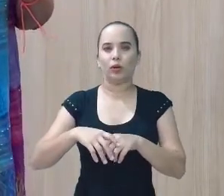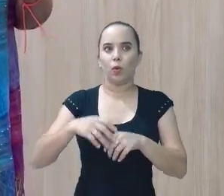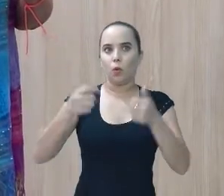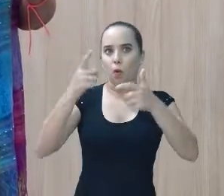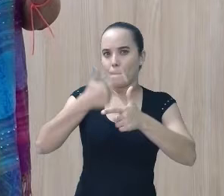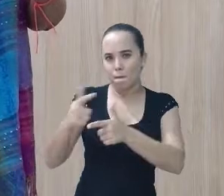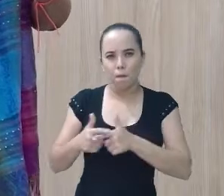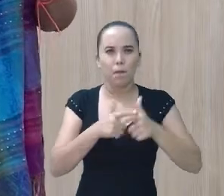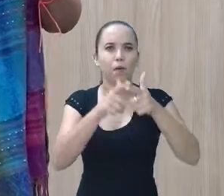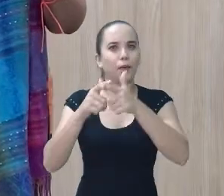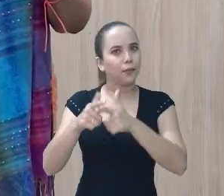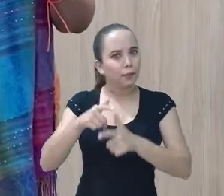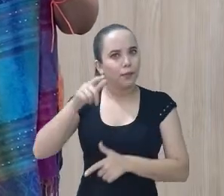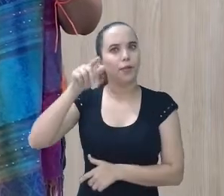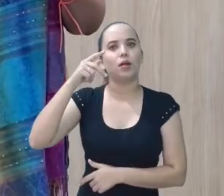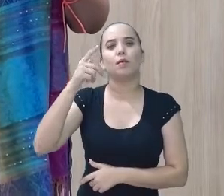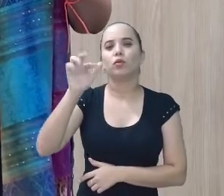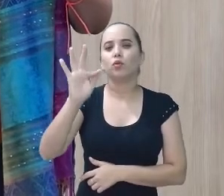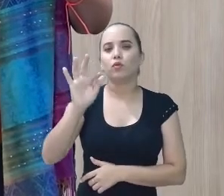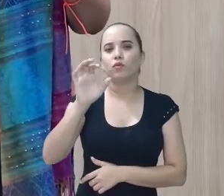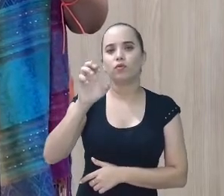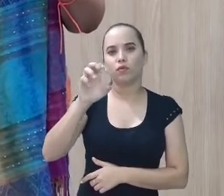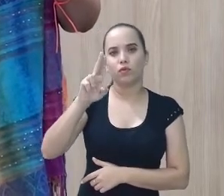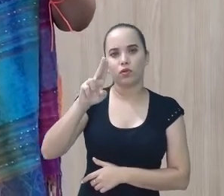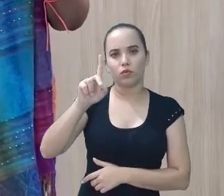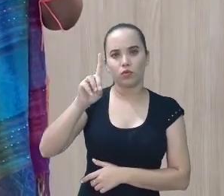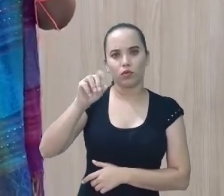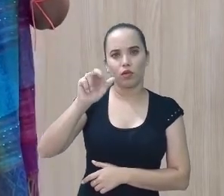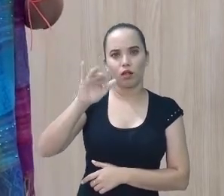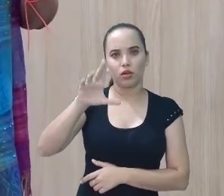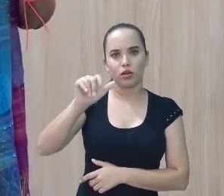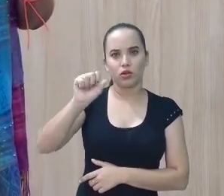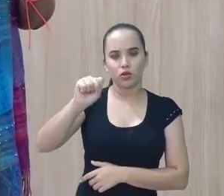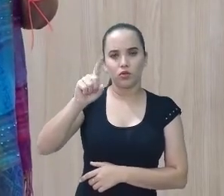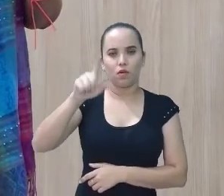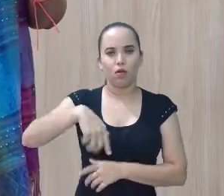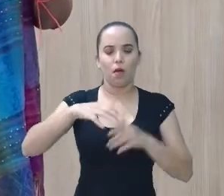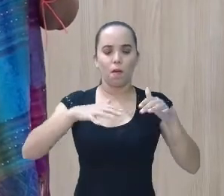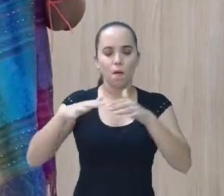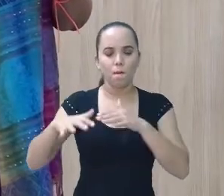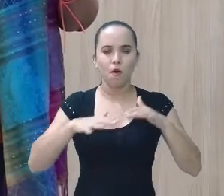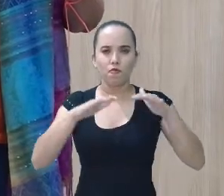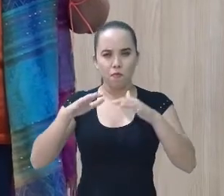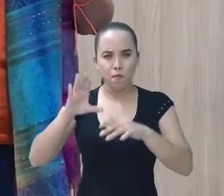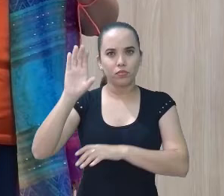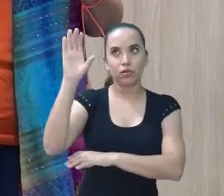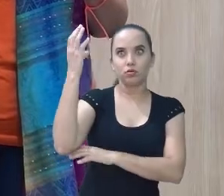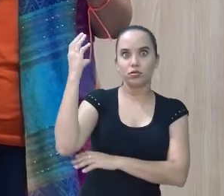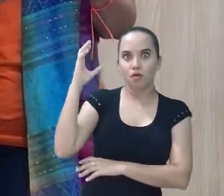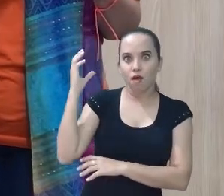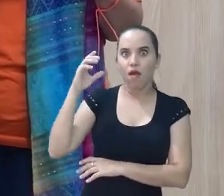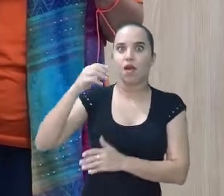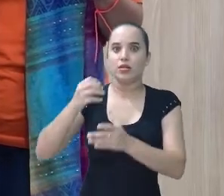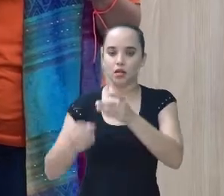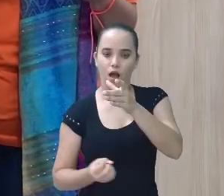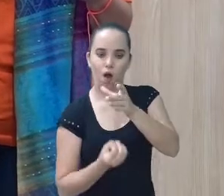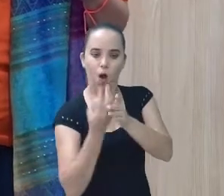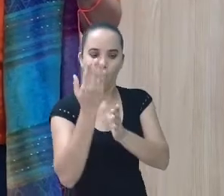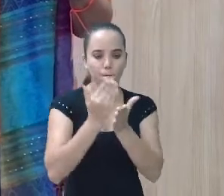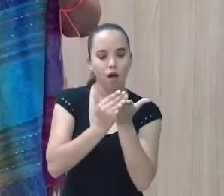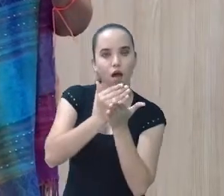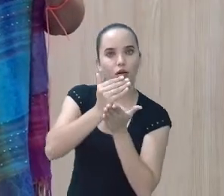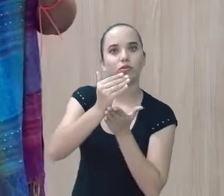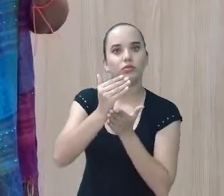grandes navegações, né, maior desenvolvimento do cientificismo, né, a ciência